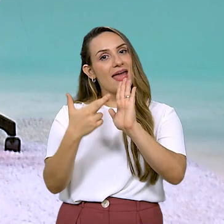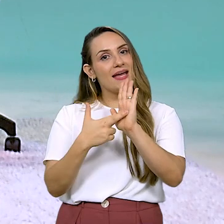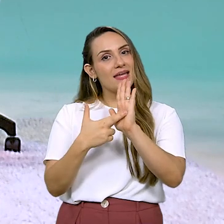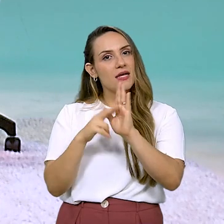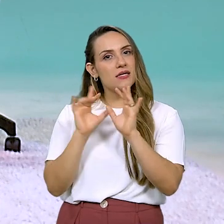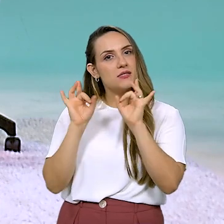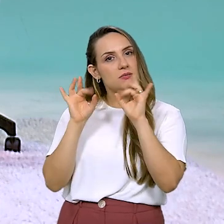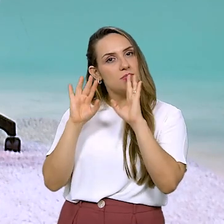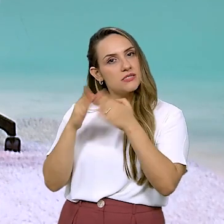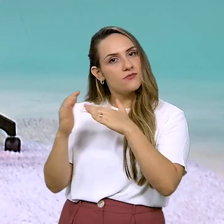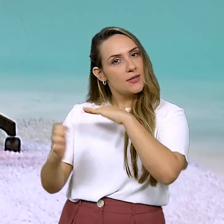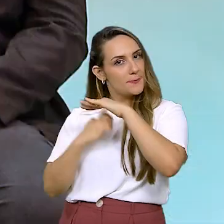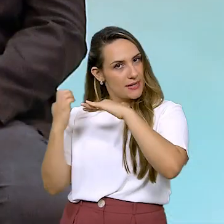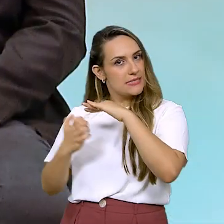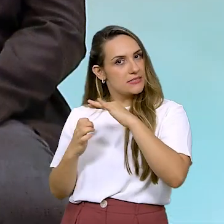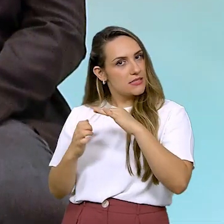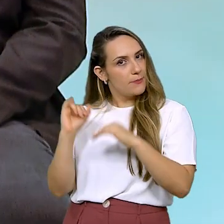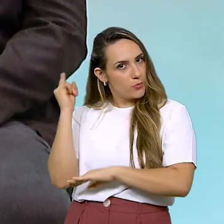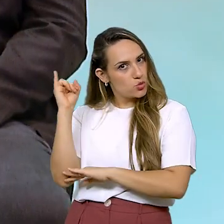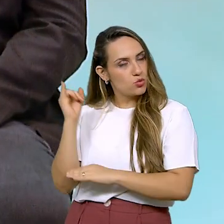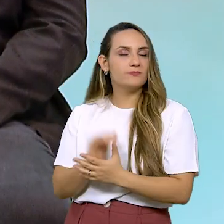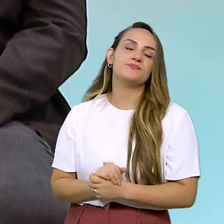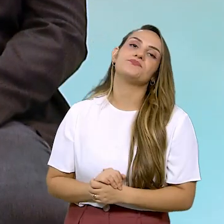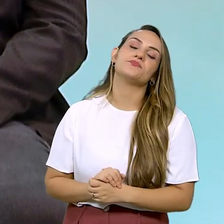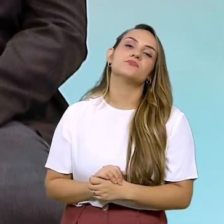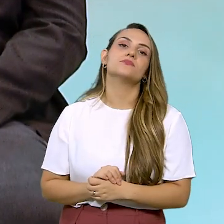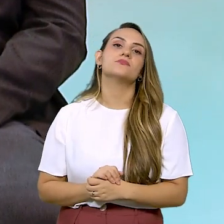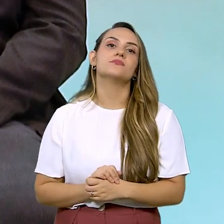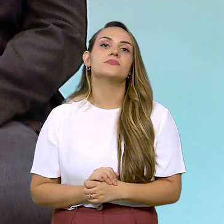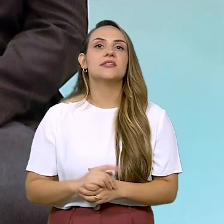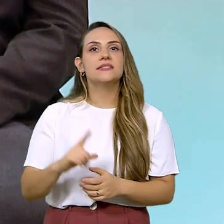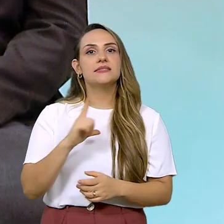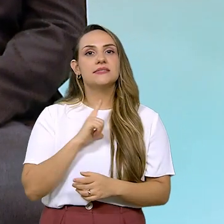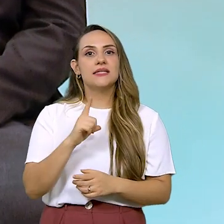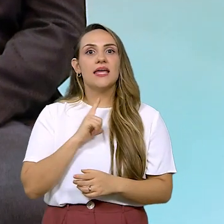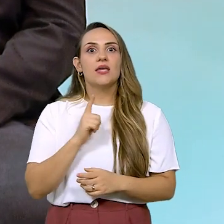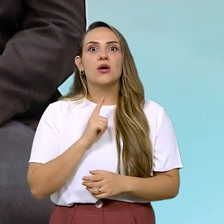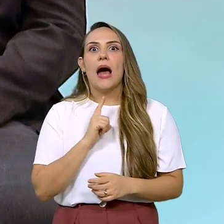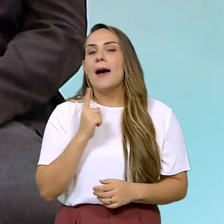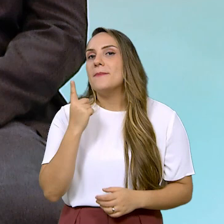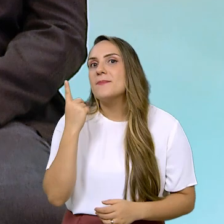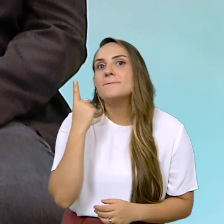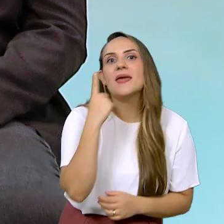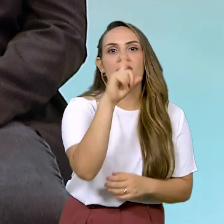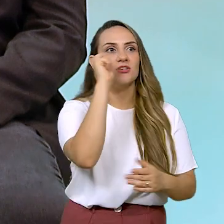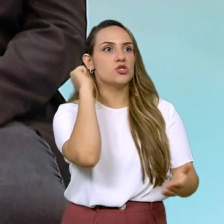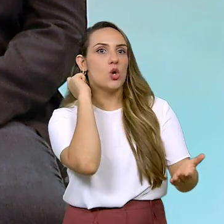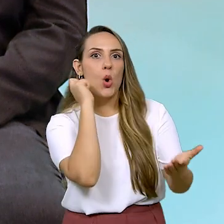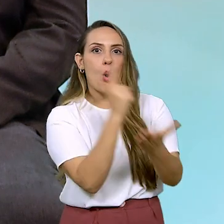chamados produtos monofásicos, aqueles que são tributados na primeira